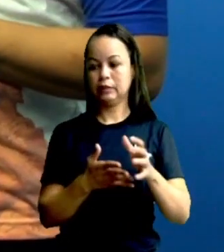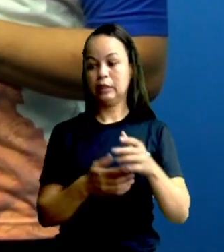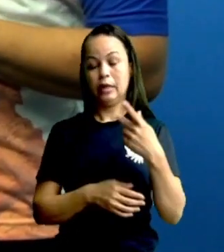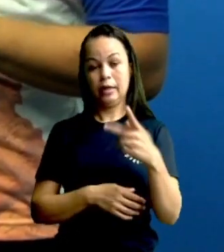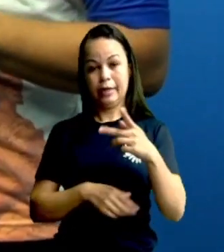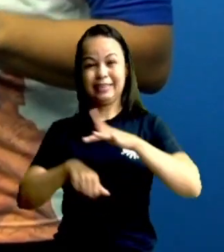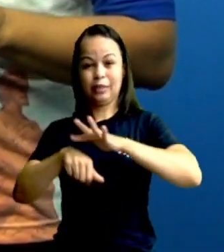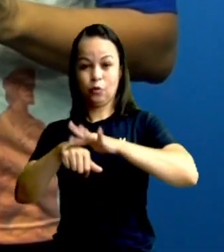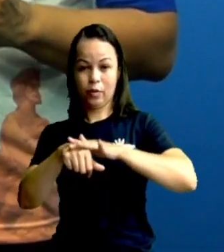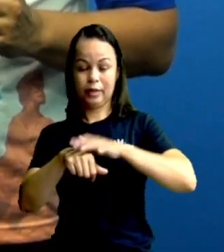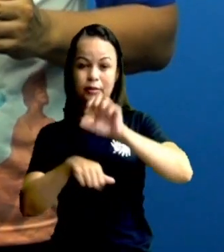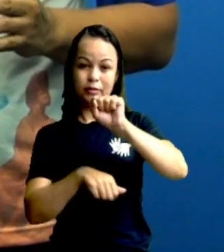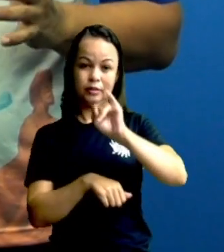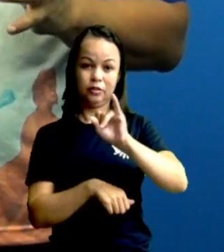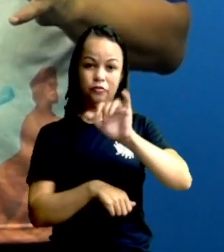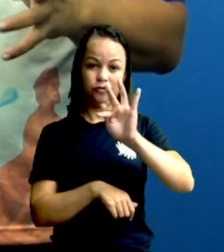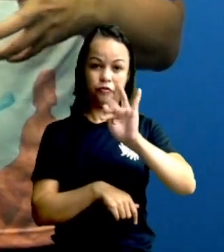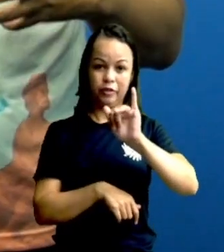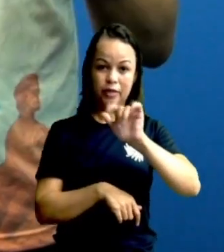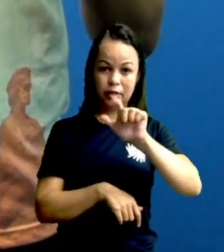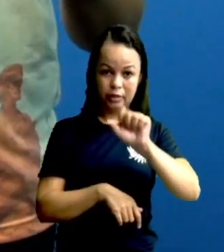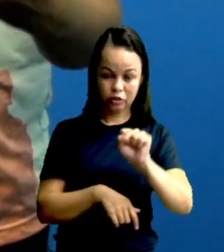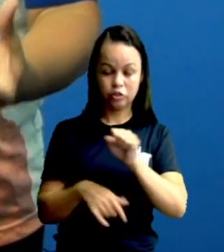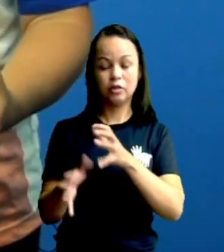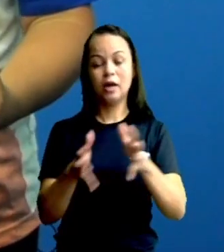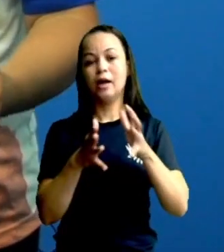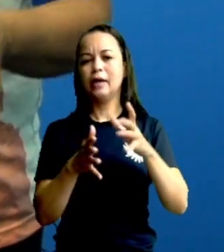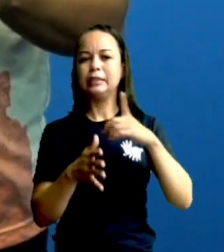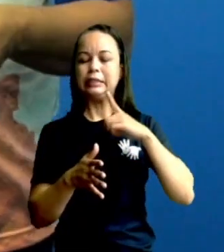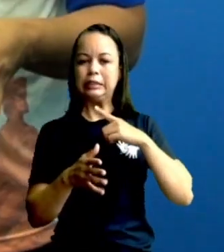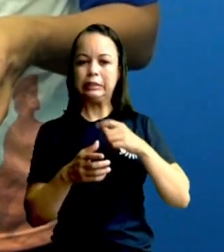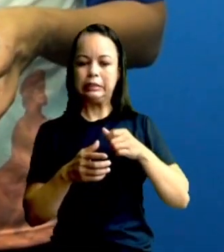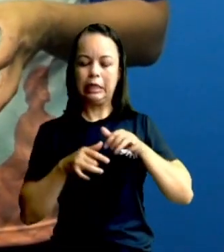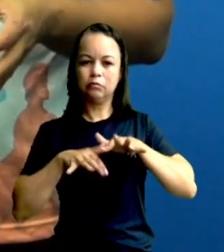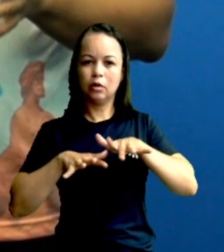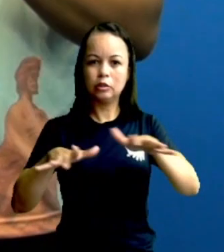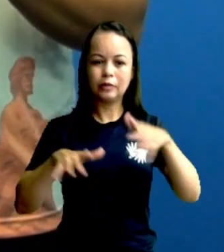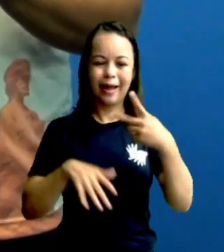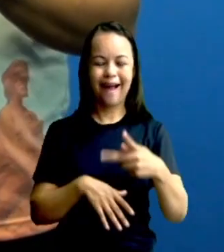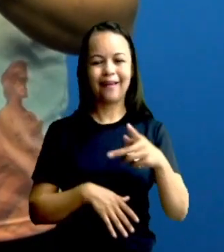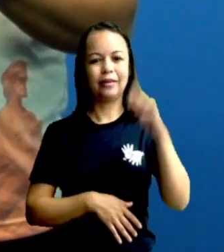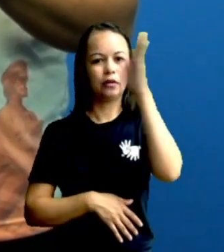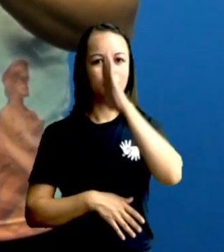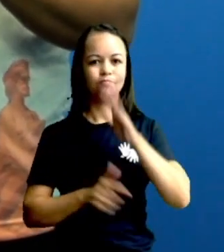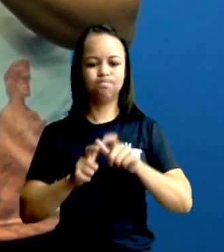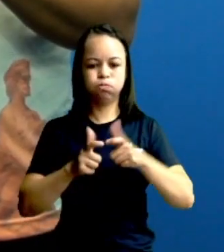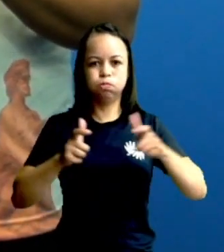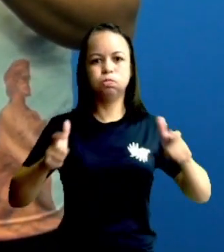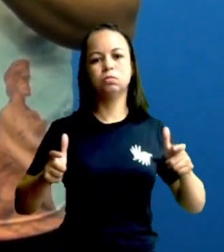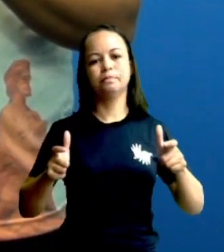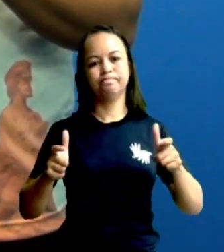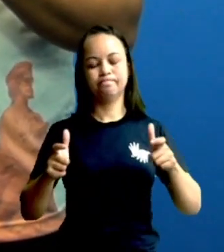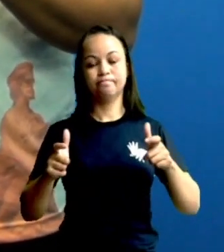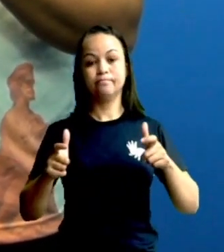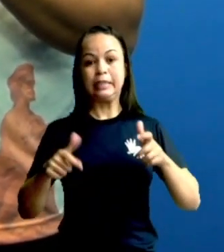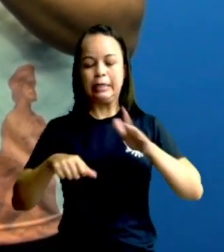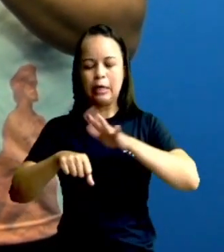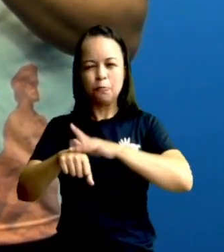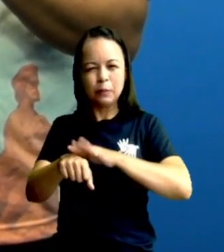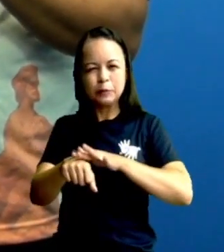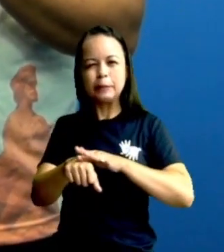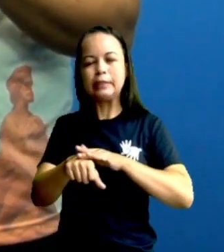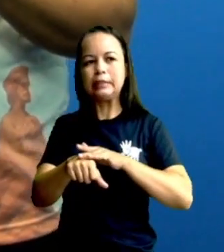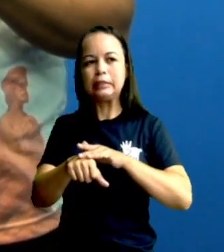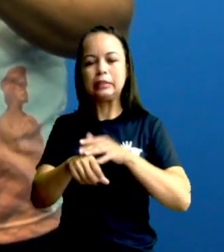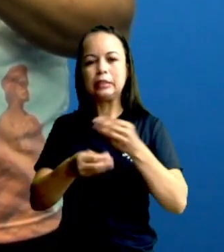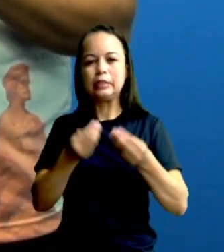uma doença que, infelizmente, ela tem uma recorrência muito grande aqui no Brasil. É uma doença que geralmente ela, por ela